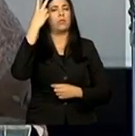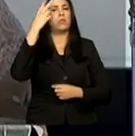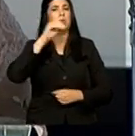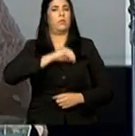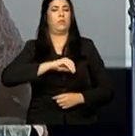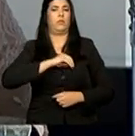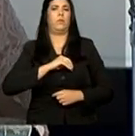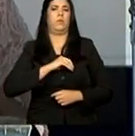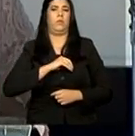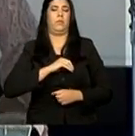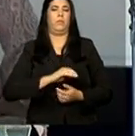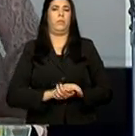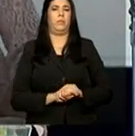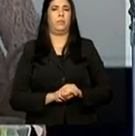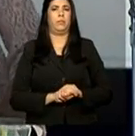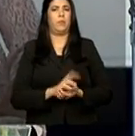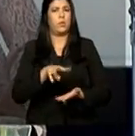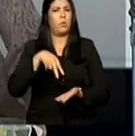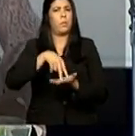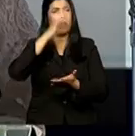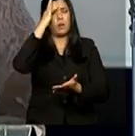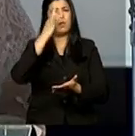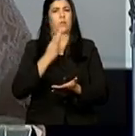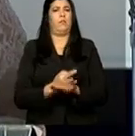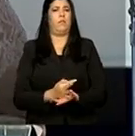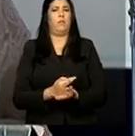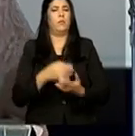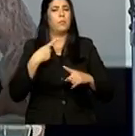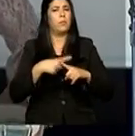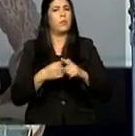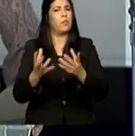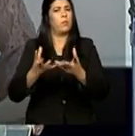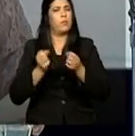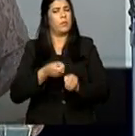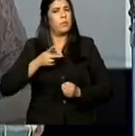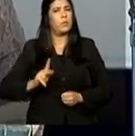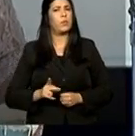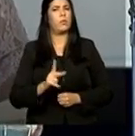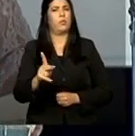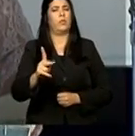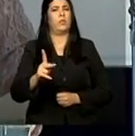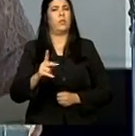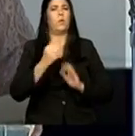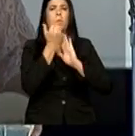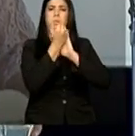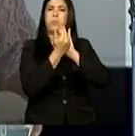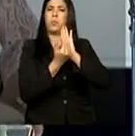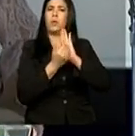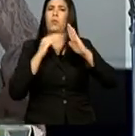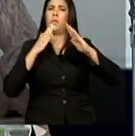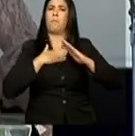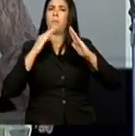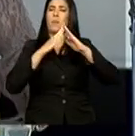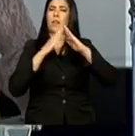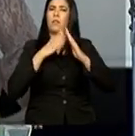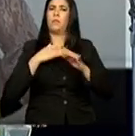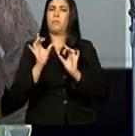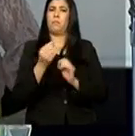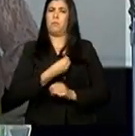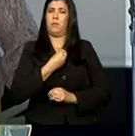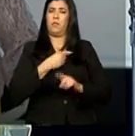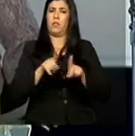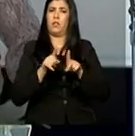salário mínimo. De pé e com fé, porque vamos continuar o Minha Casa Minha Vida, o ProUni,